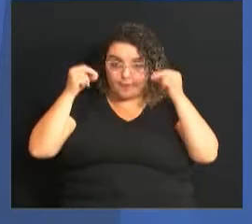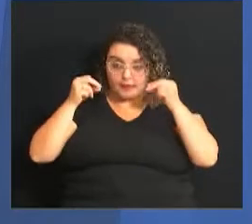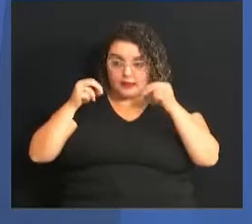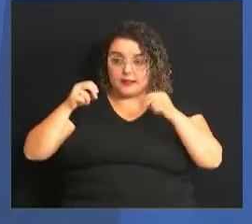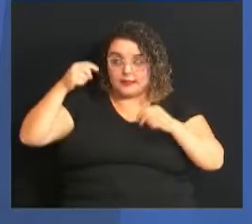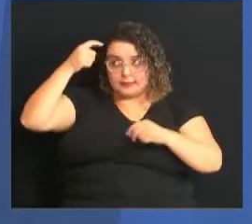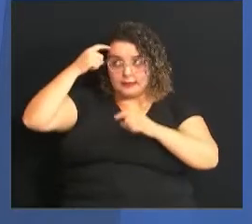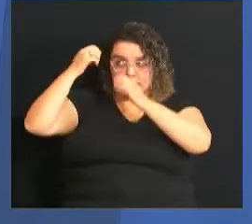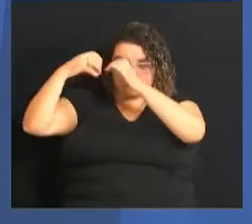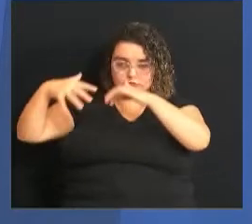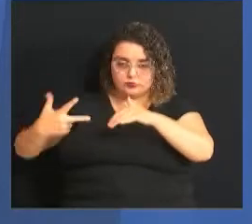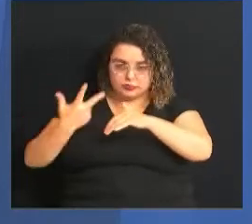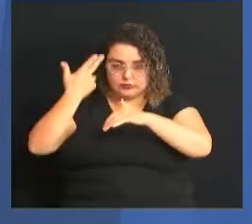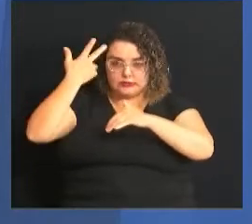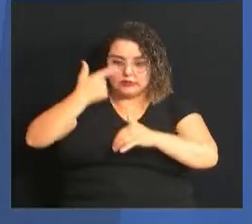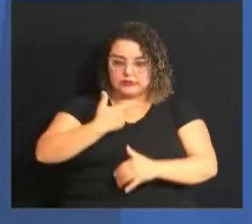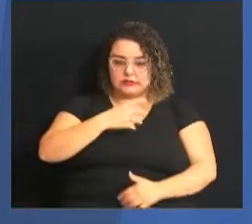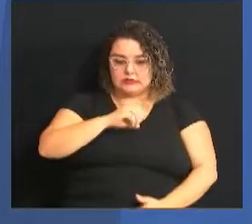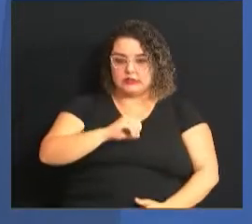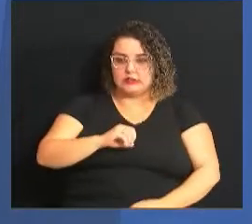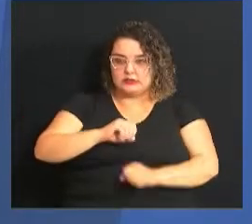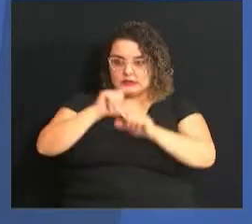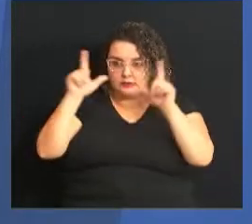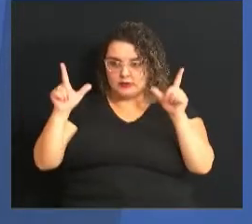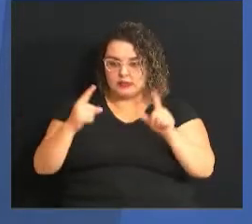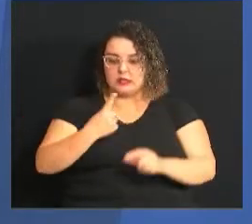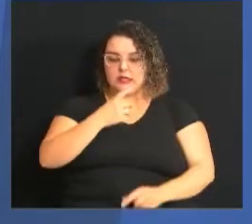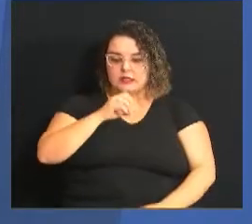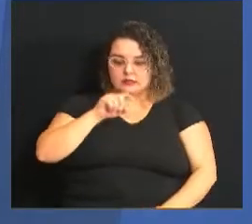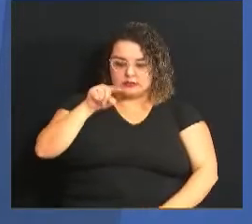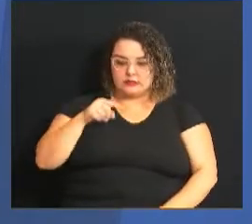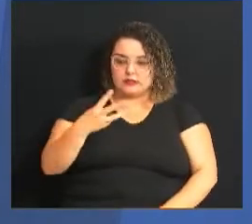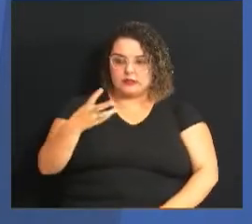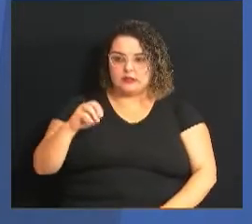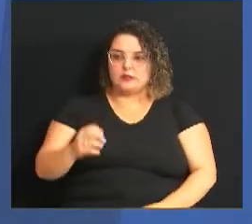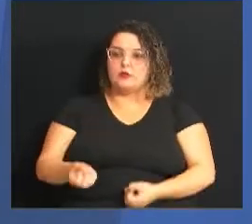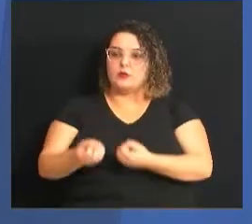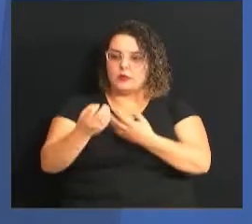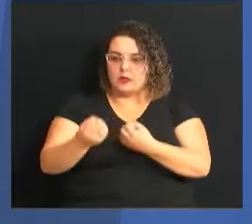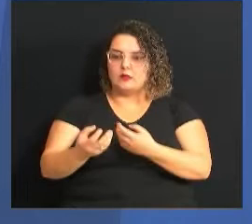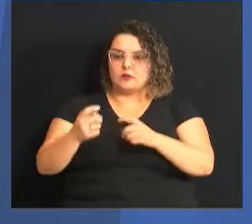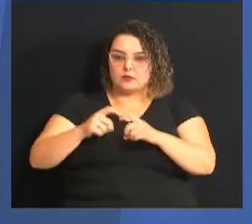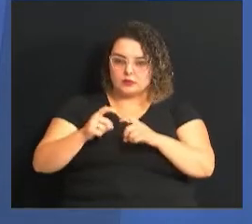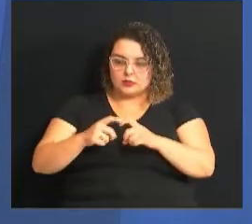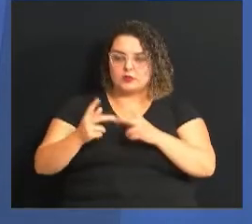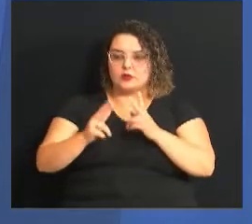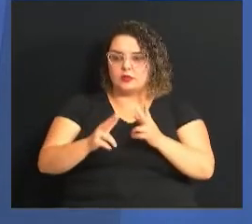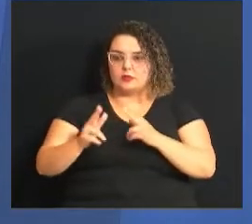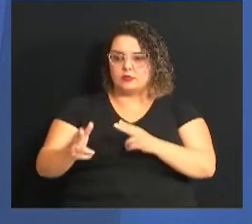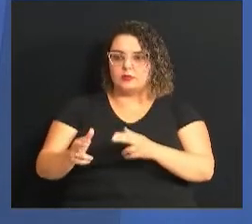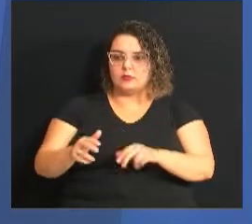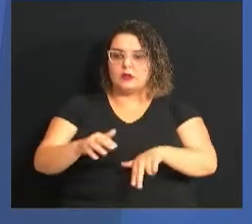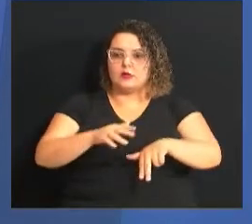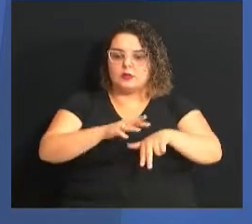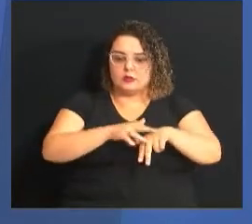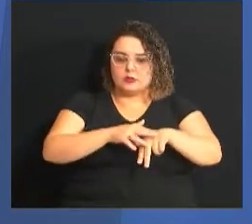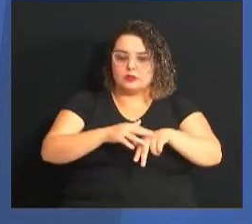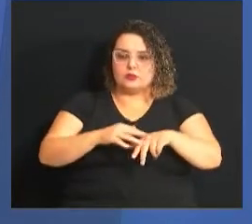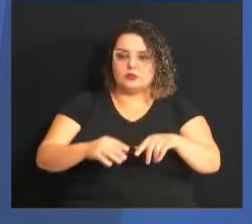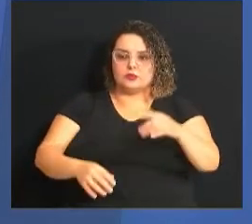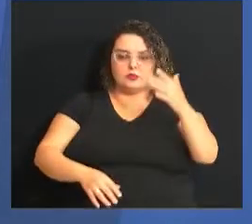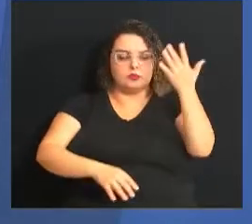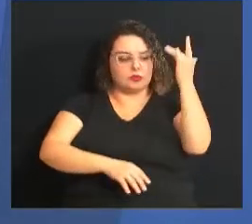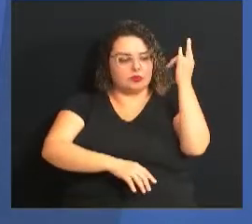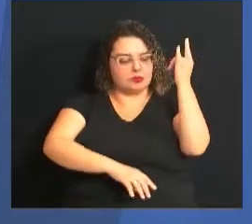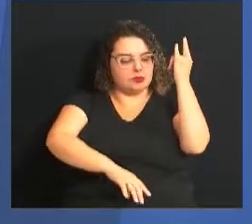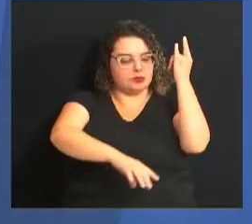visita é das 10 da manhã às 10h30, com boletim no mesmo horário. Para quem está internado no segundo andar do Hospital Mário